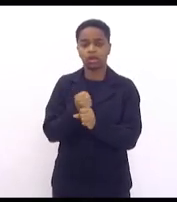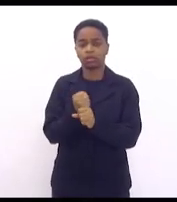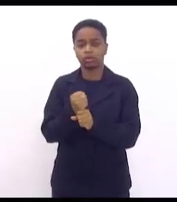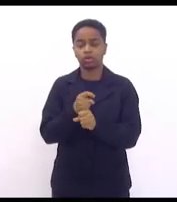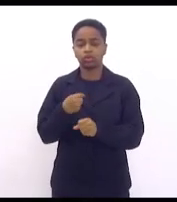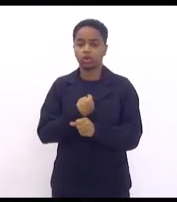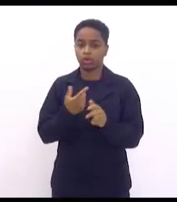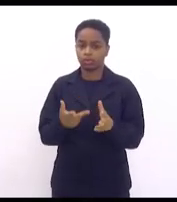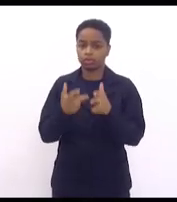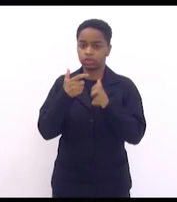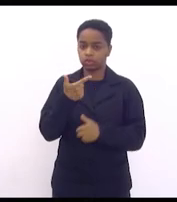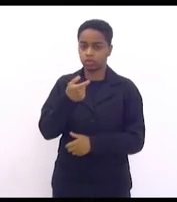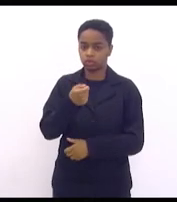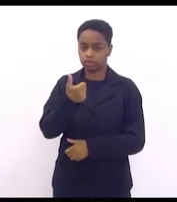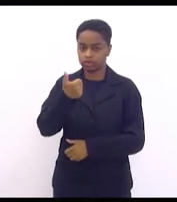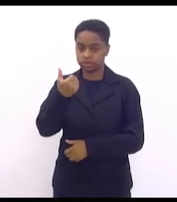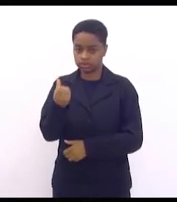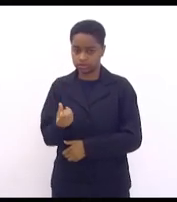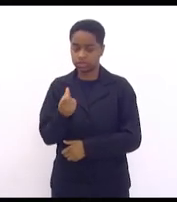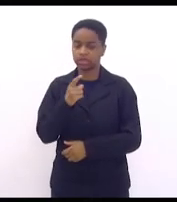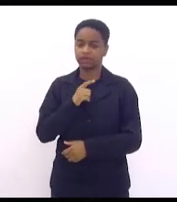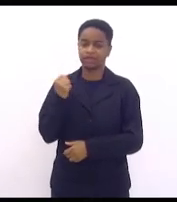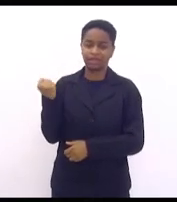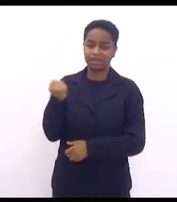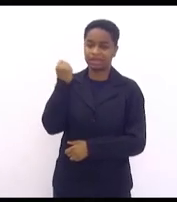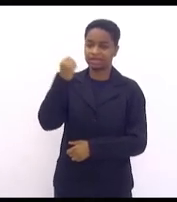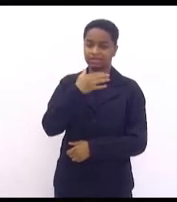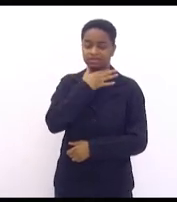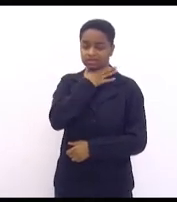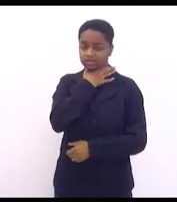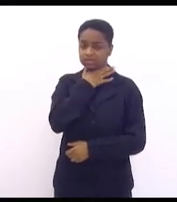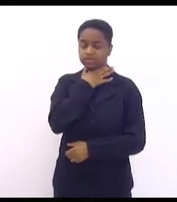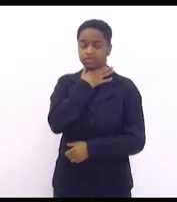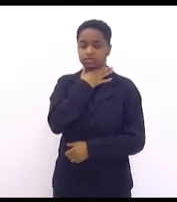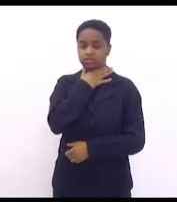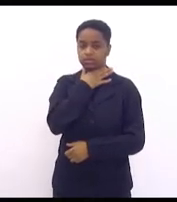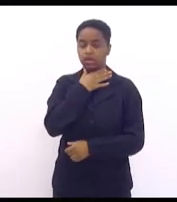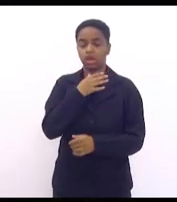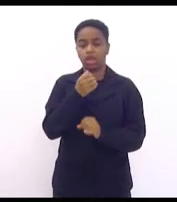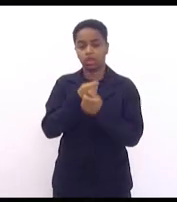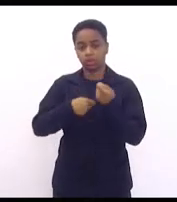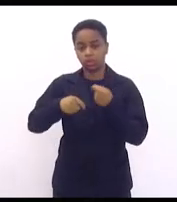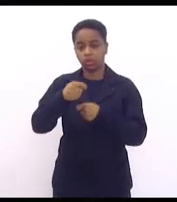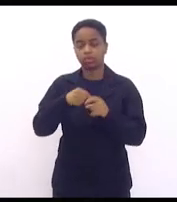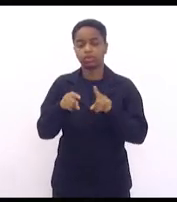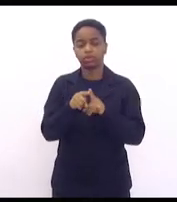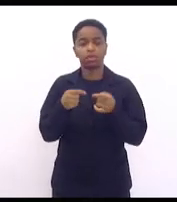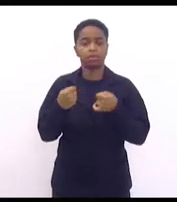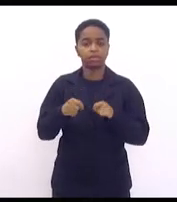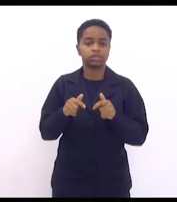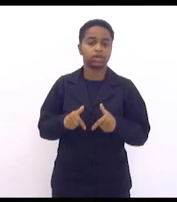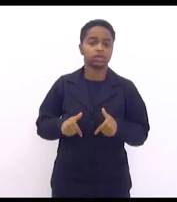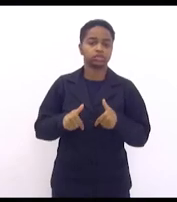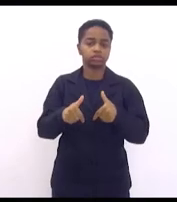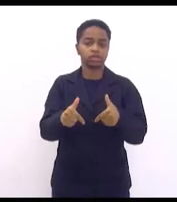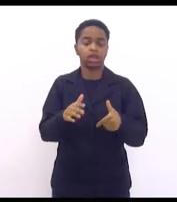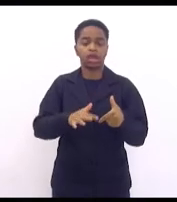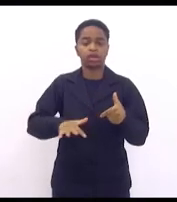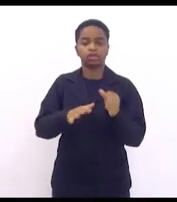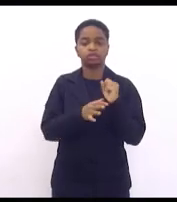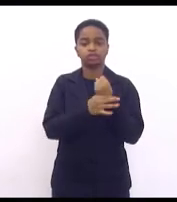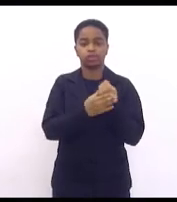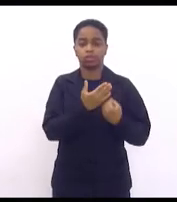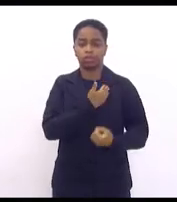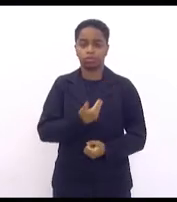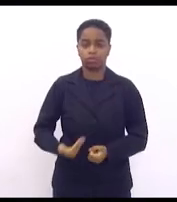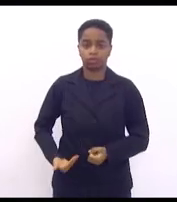em 2016 a grave crise econômica e a necessidade da intervenção na segurança pública. E só não